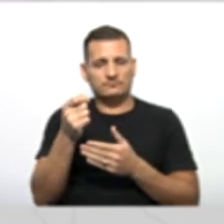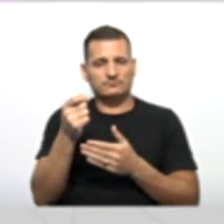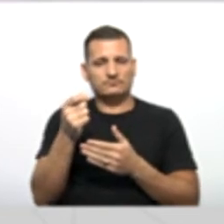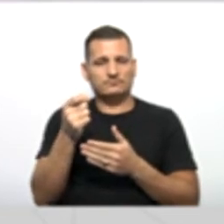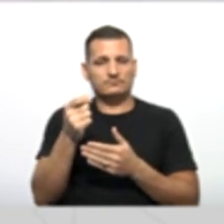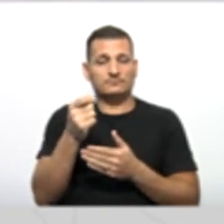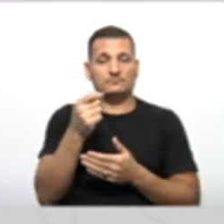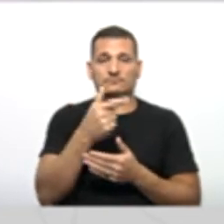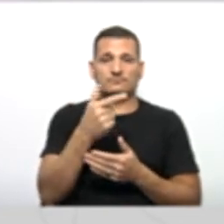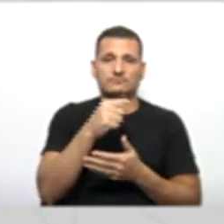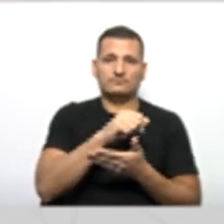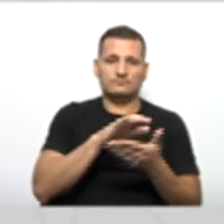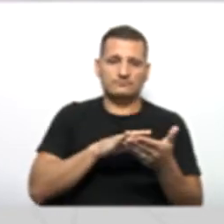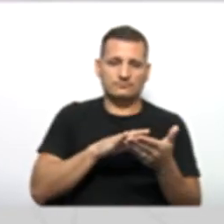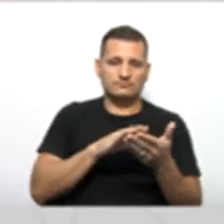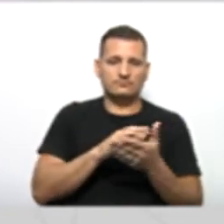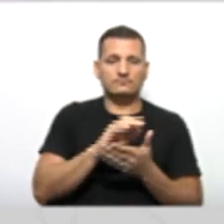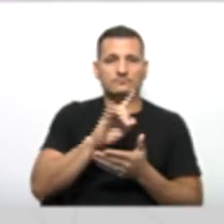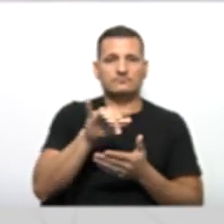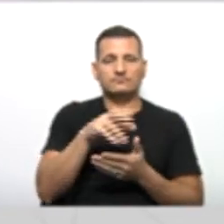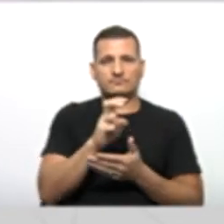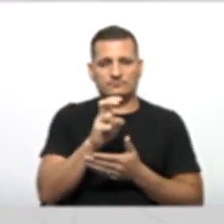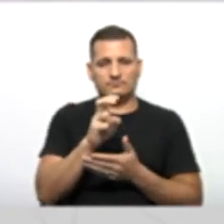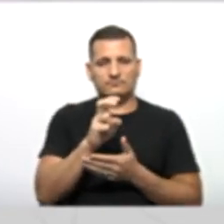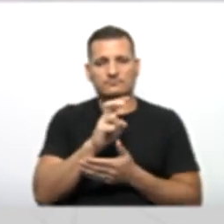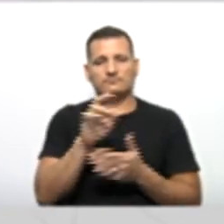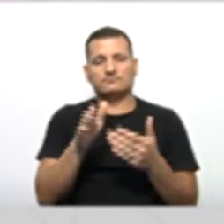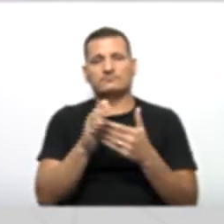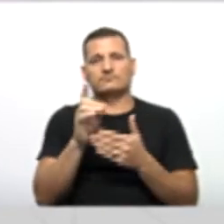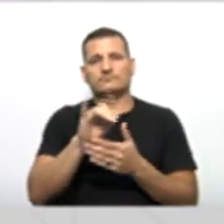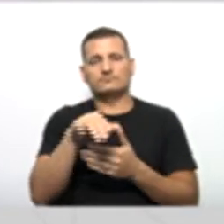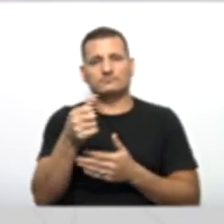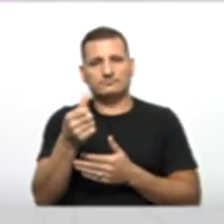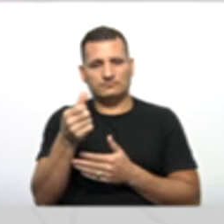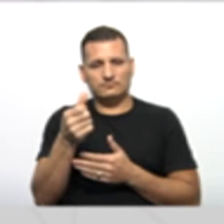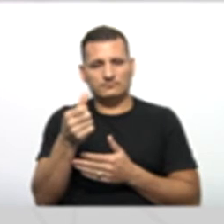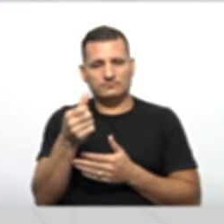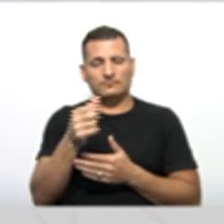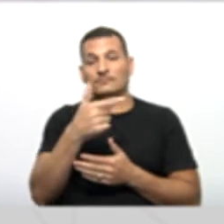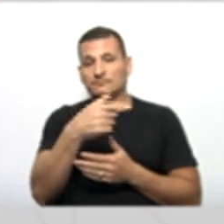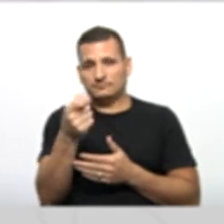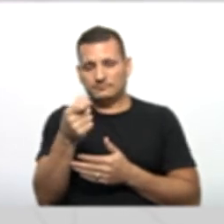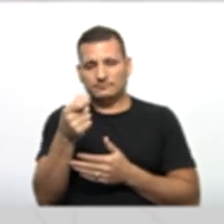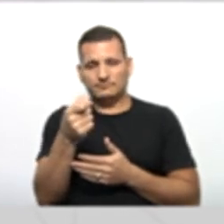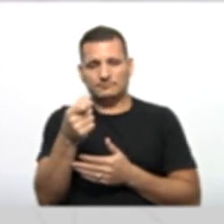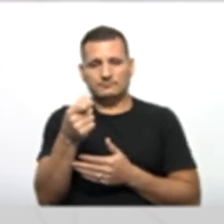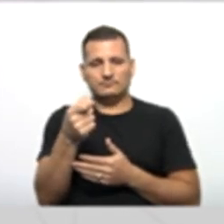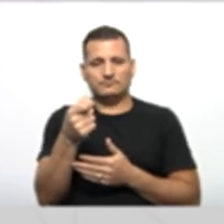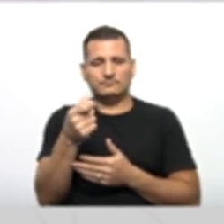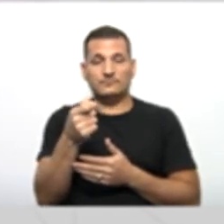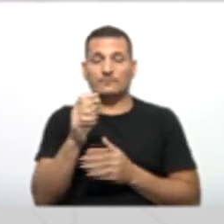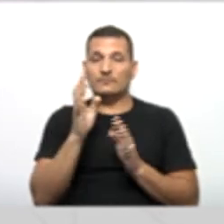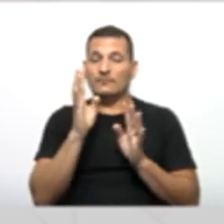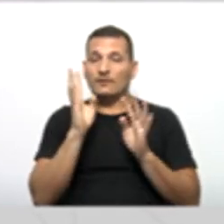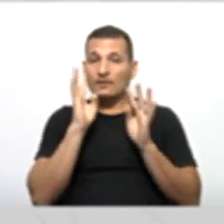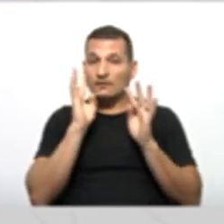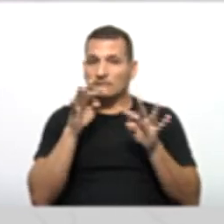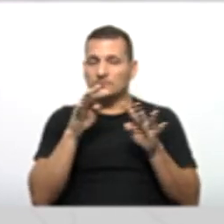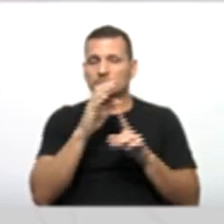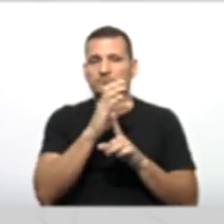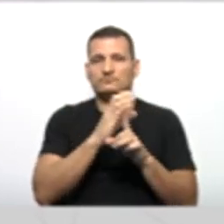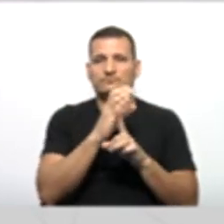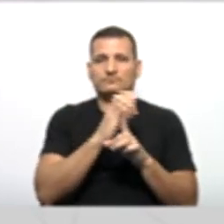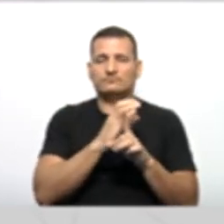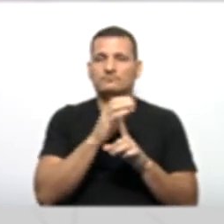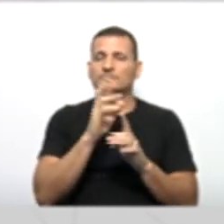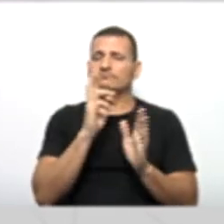nossa segunda atividade, que vai do dia 30/5 também até o dia 20/6. Então, atenção ao calendário. Não deixem